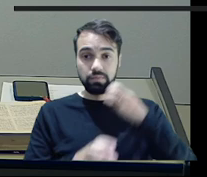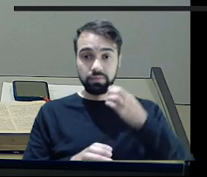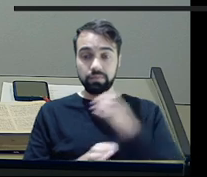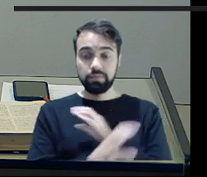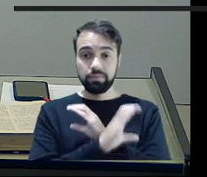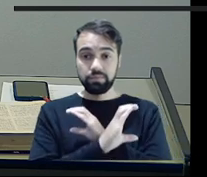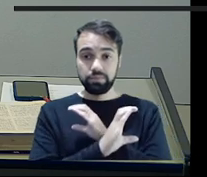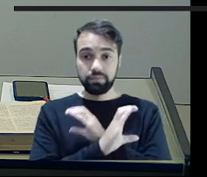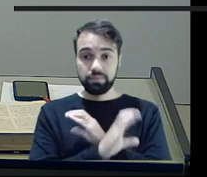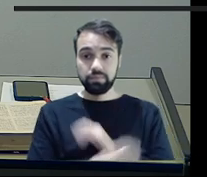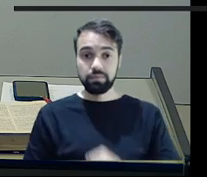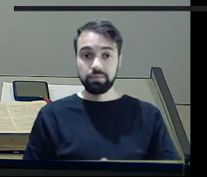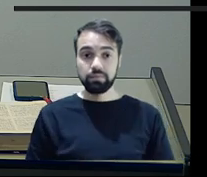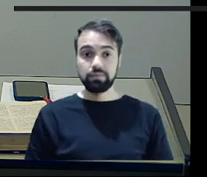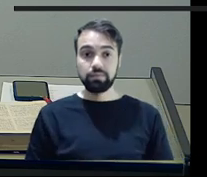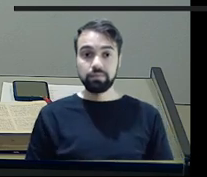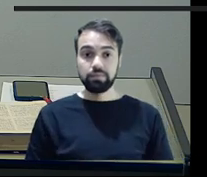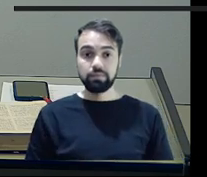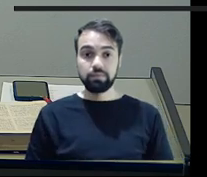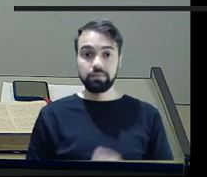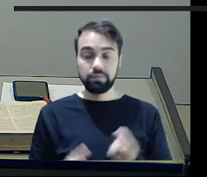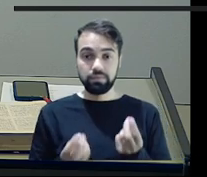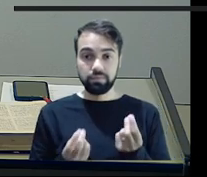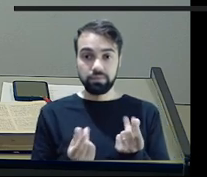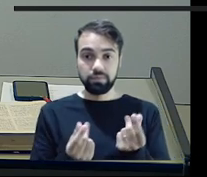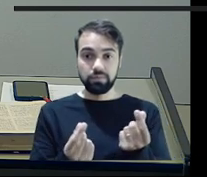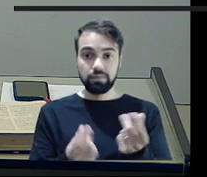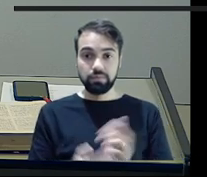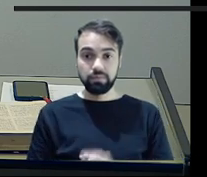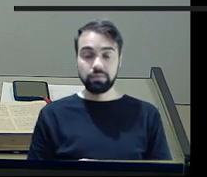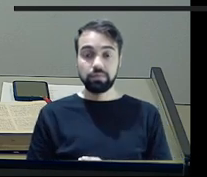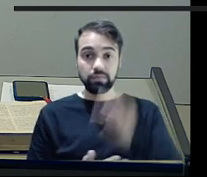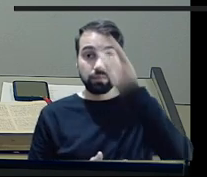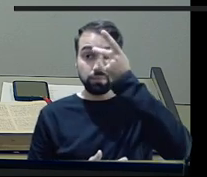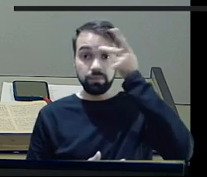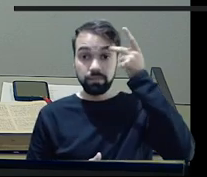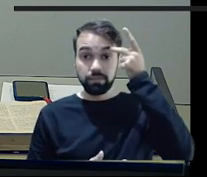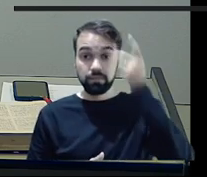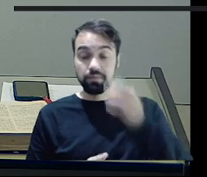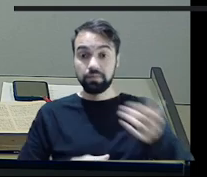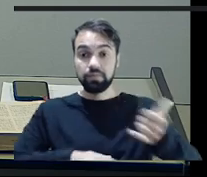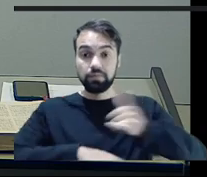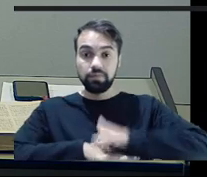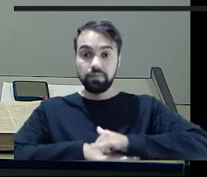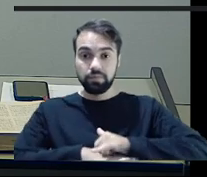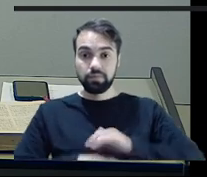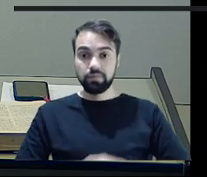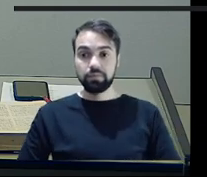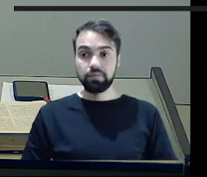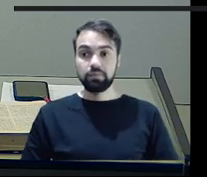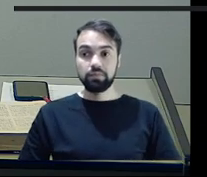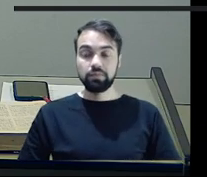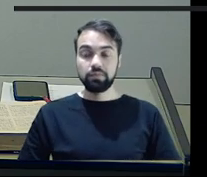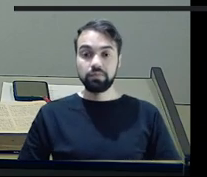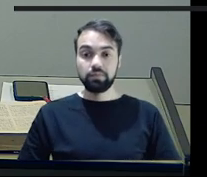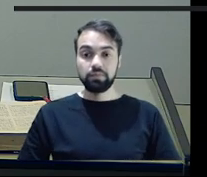parte permanente do quadro de pessoa incorporada na